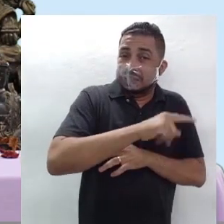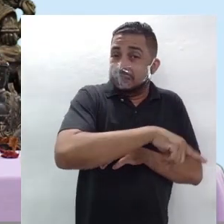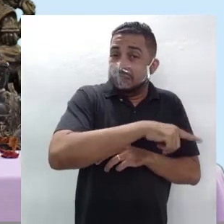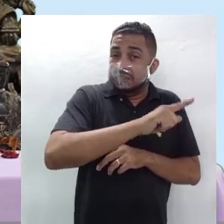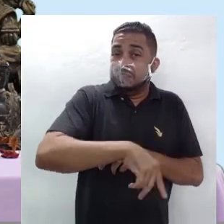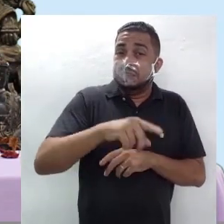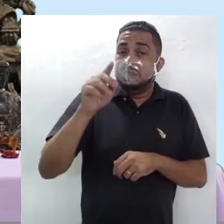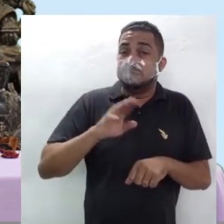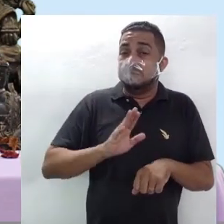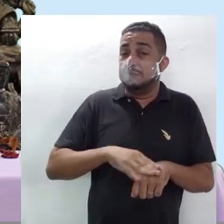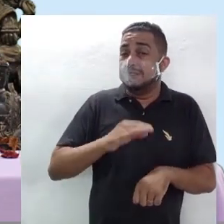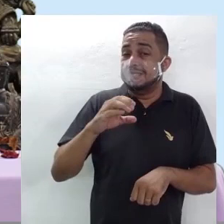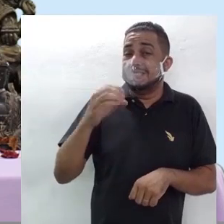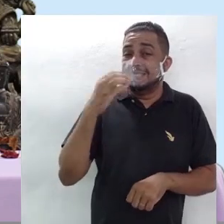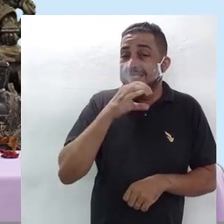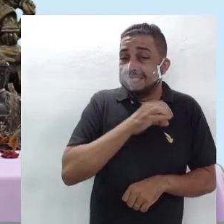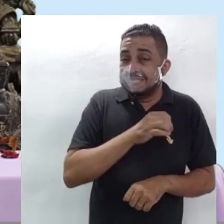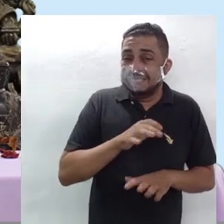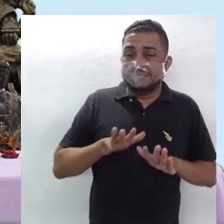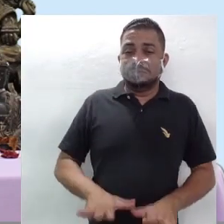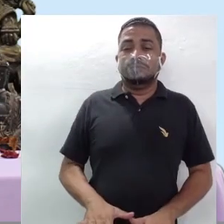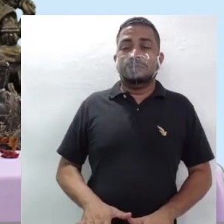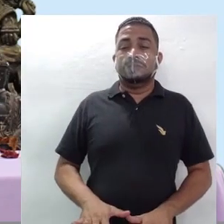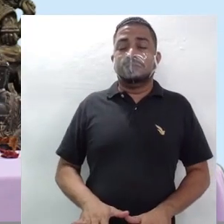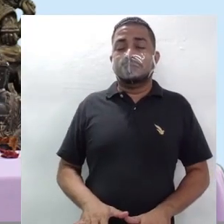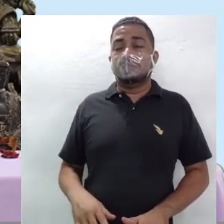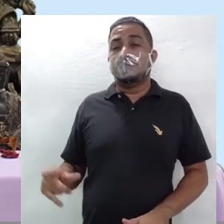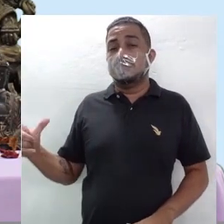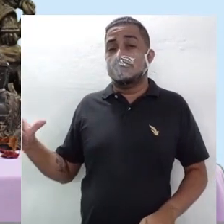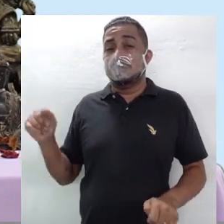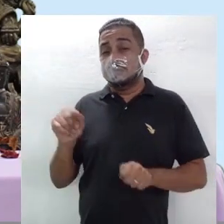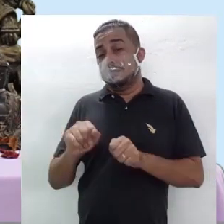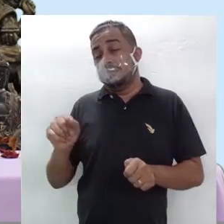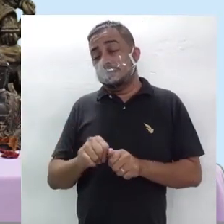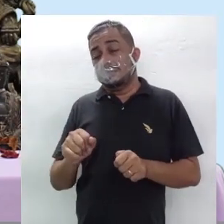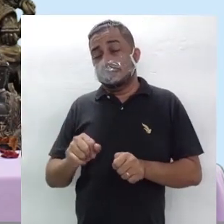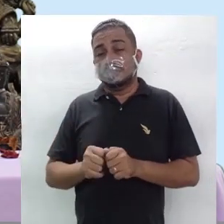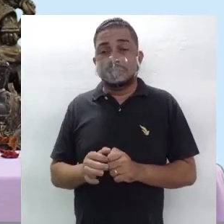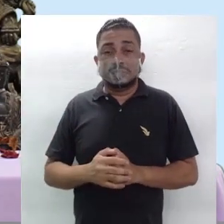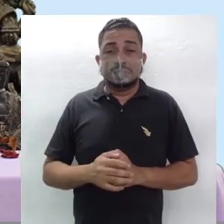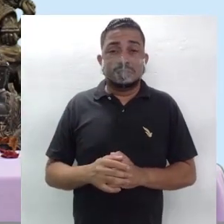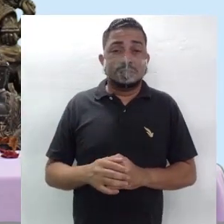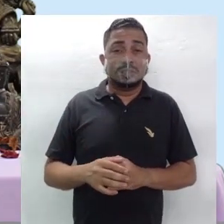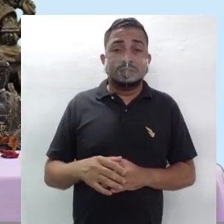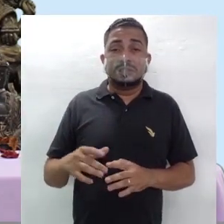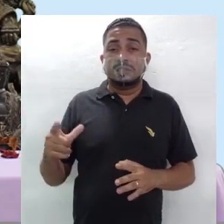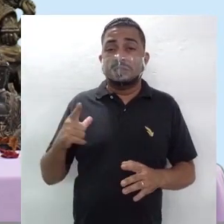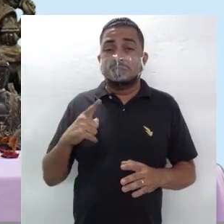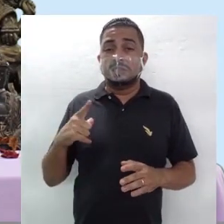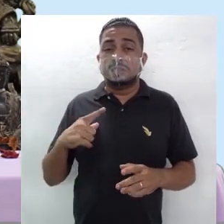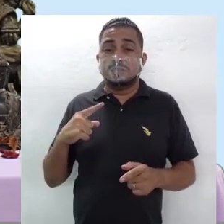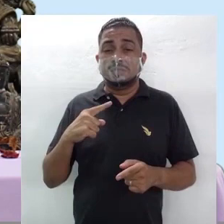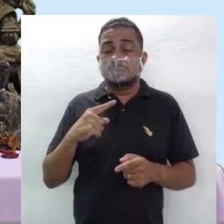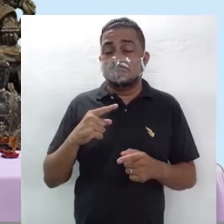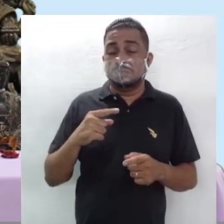ar ele é mais quente e ele é instável, favorecendo aí, na realidade,